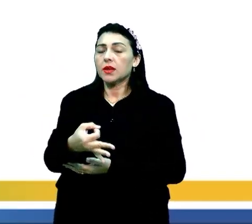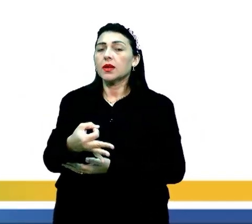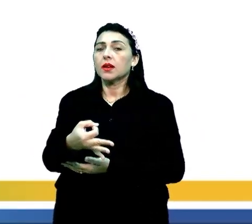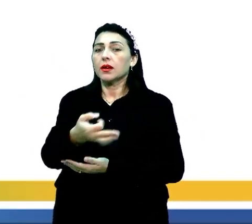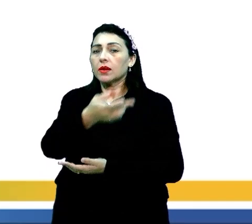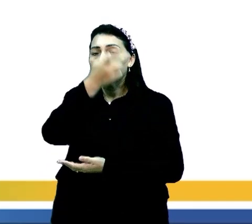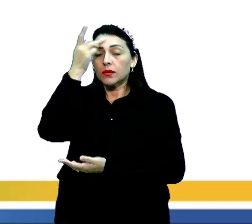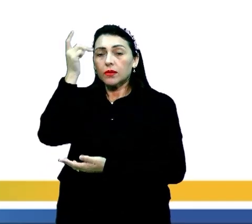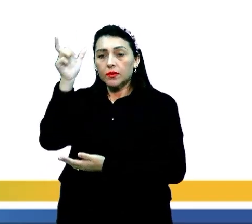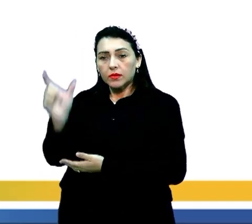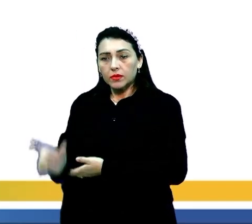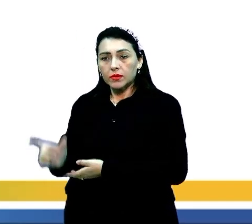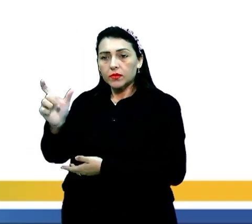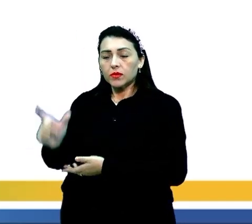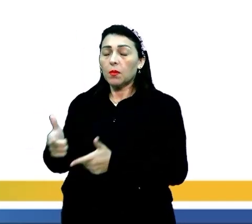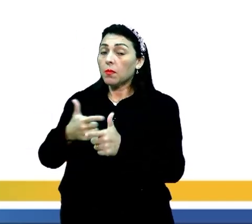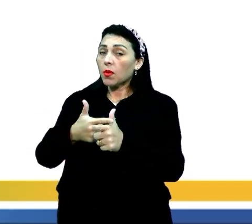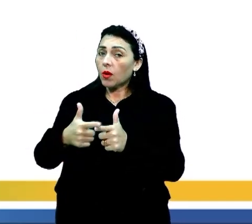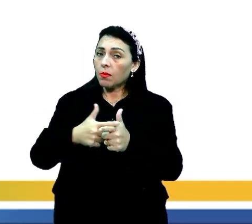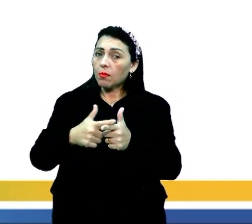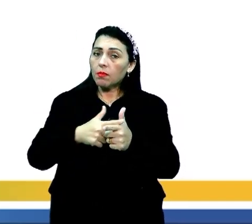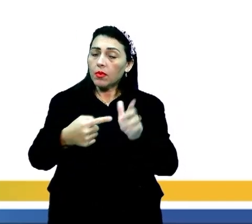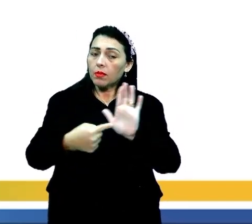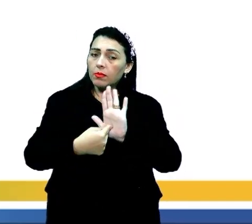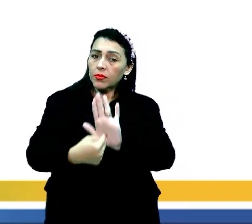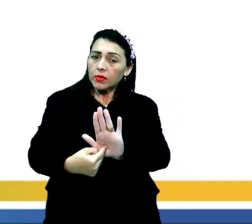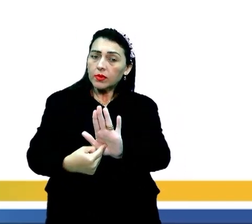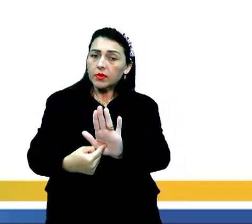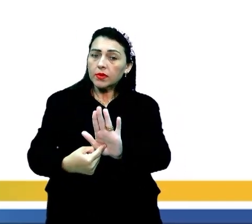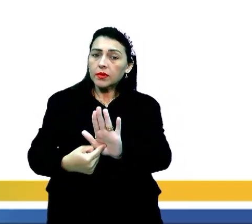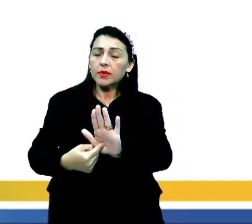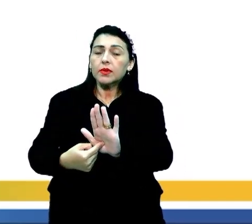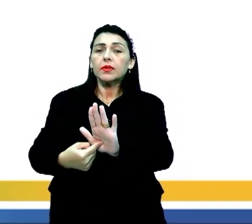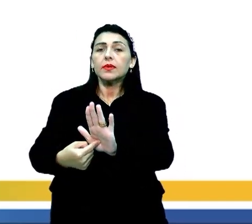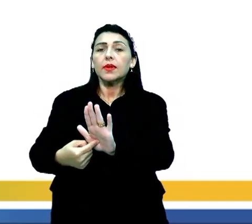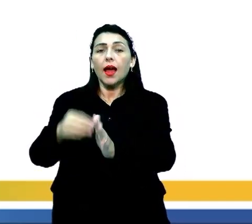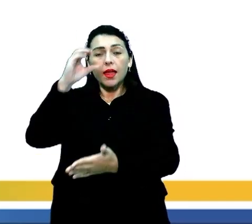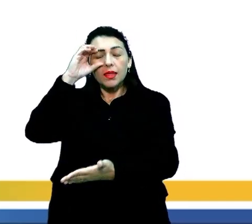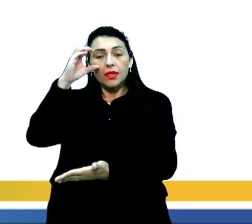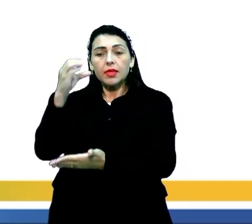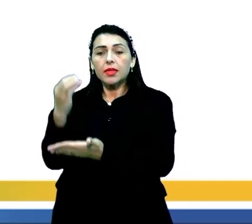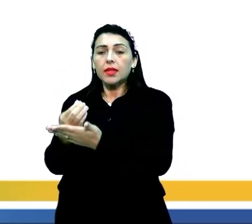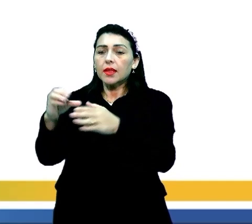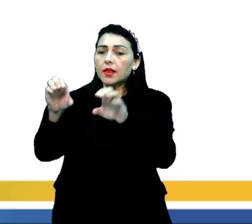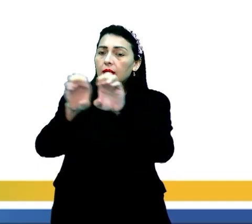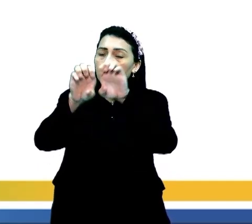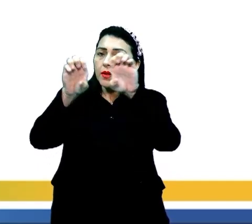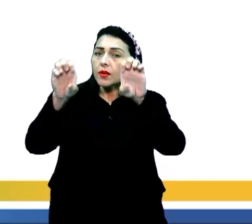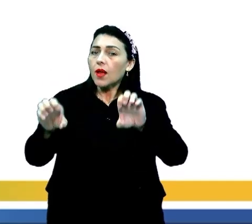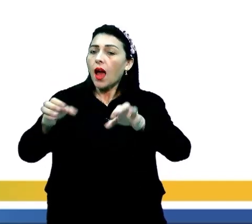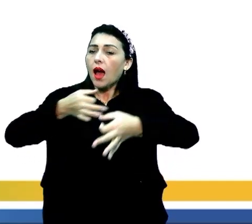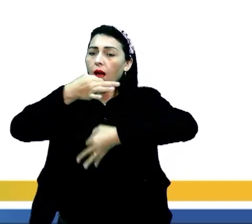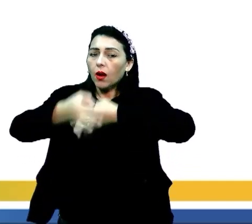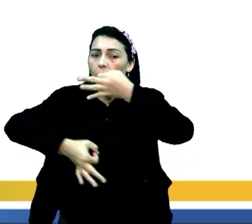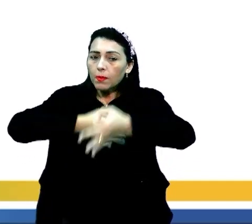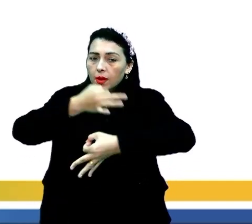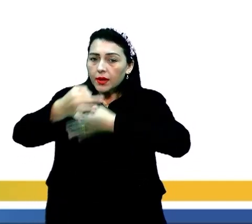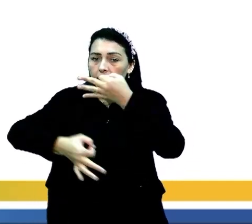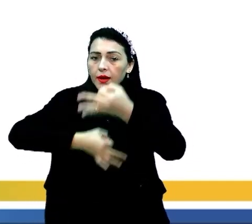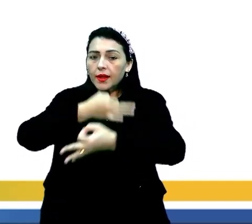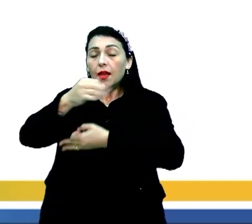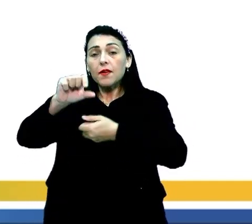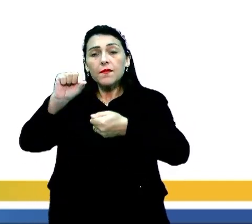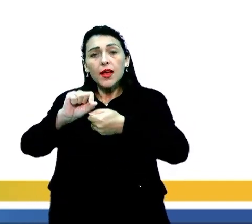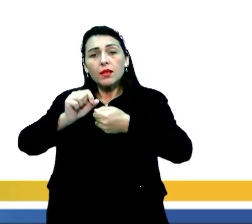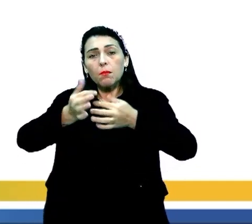do candidato sobre o problema apresentado. A tese estrutura toda a argumentação que será